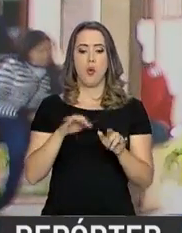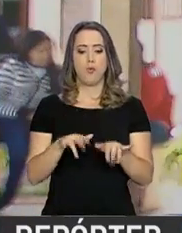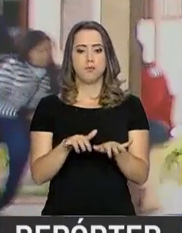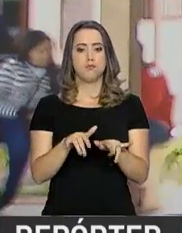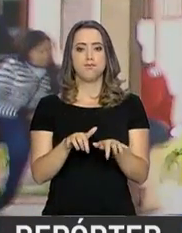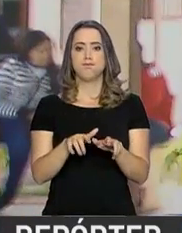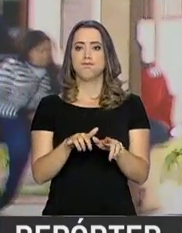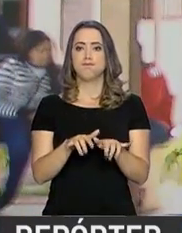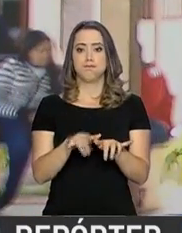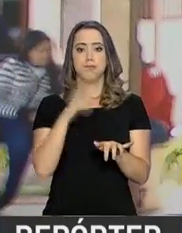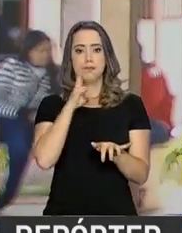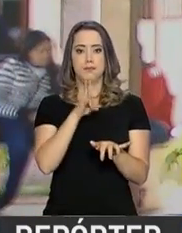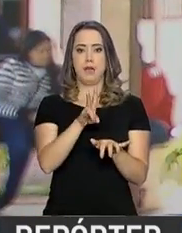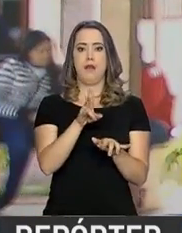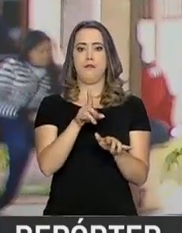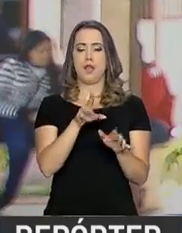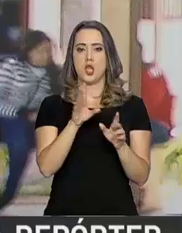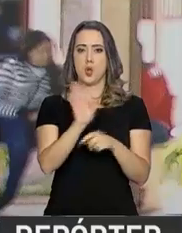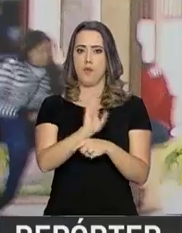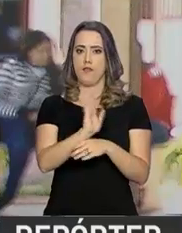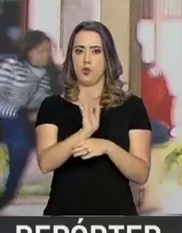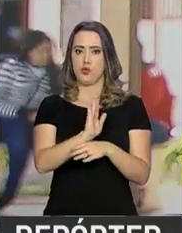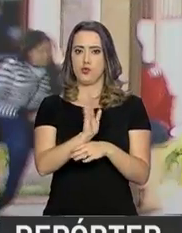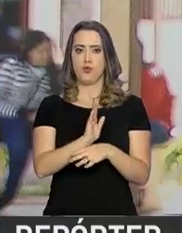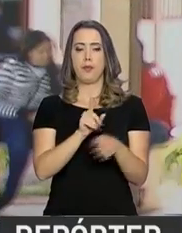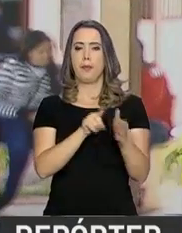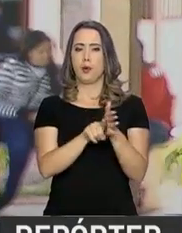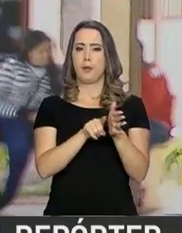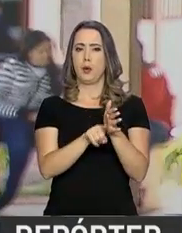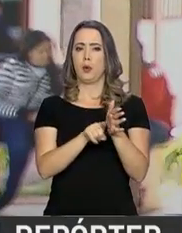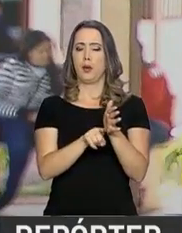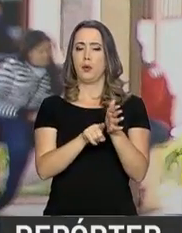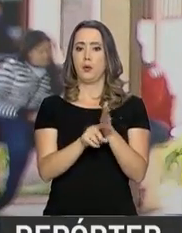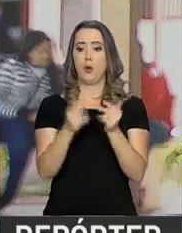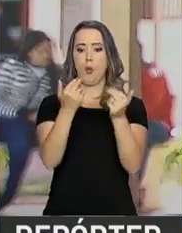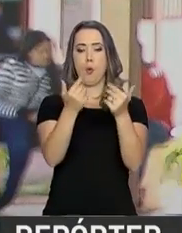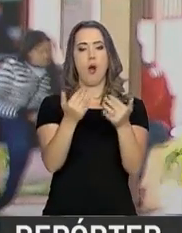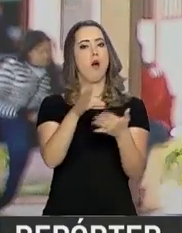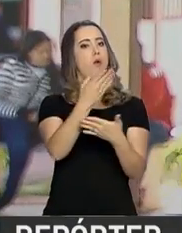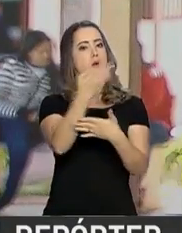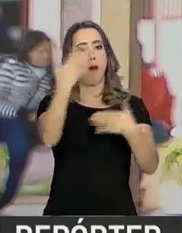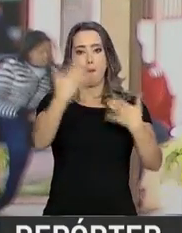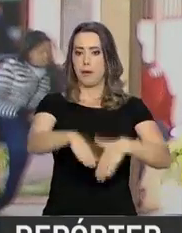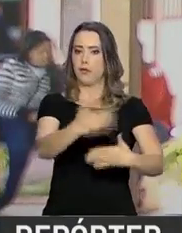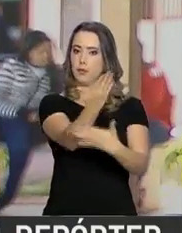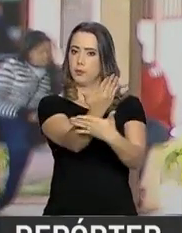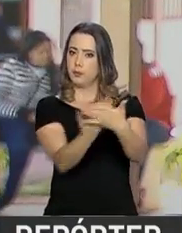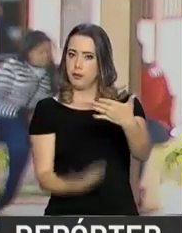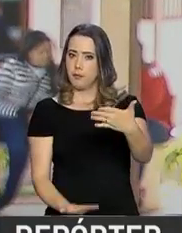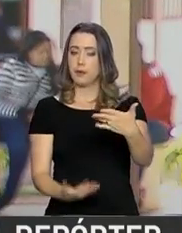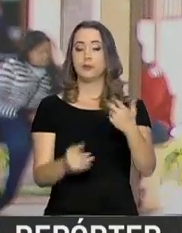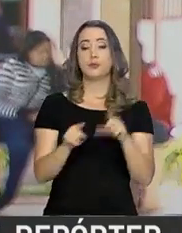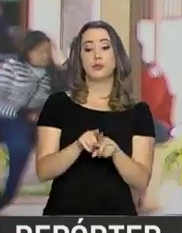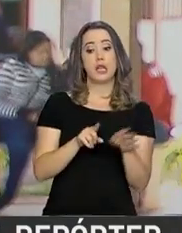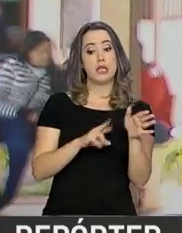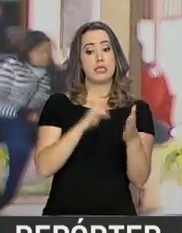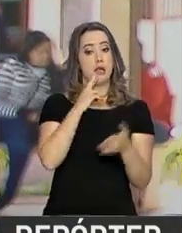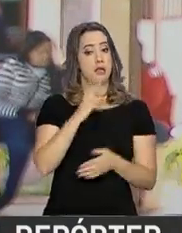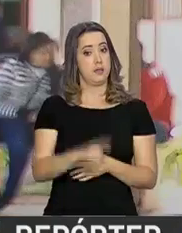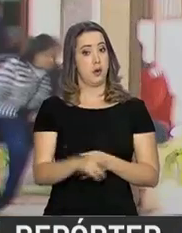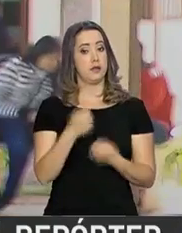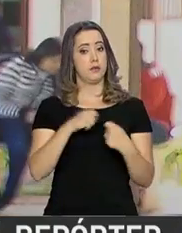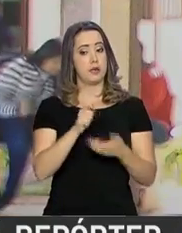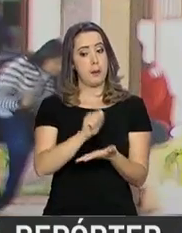pra assistir às questões que são as mesmas que na mesma ordem da prova regular já as respostas devem ser marcadas na